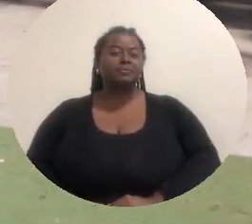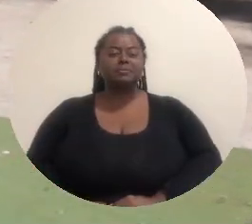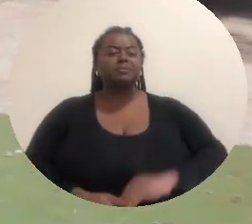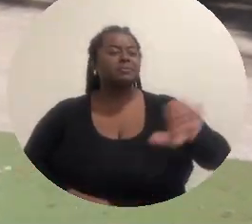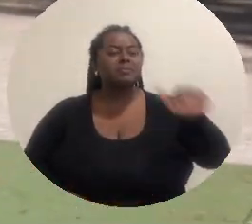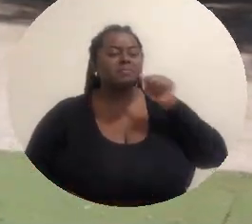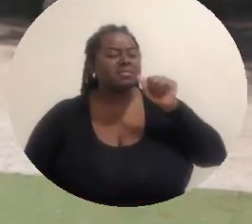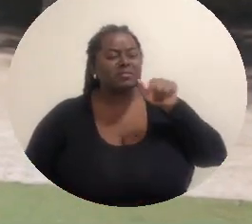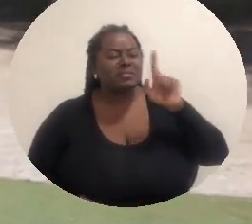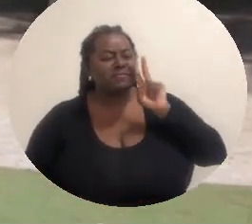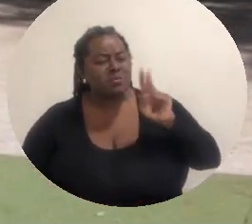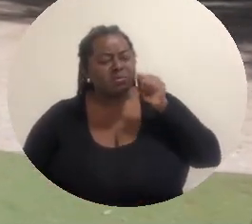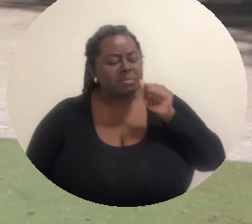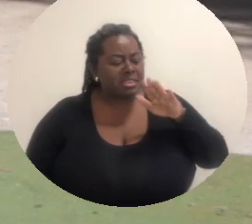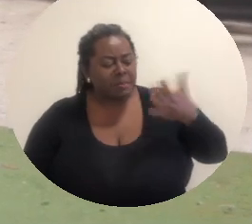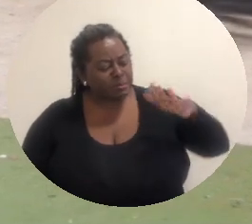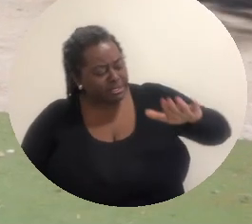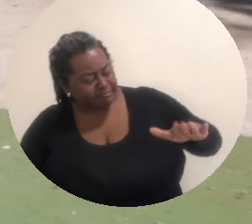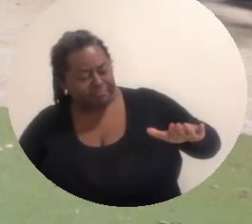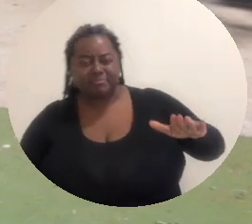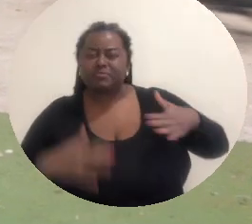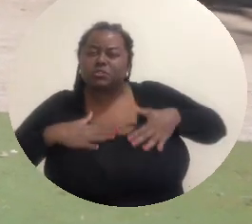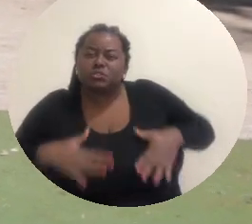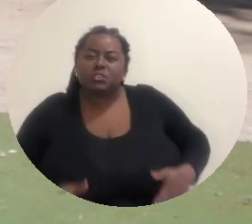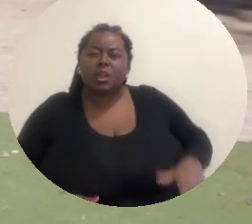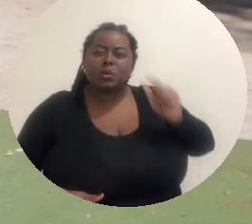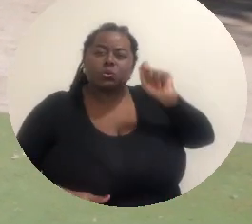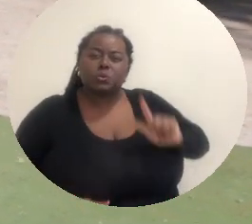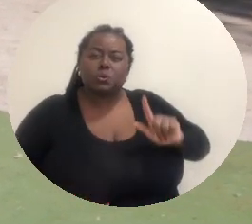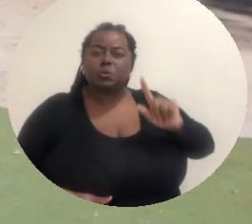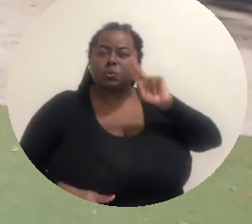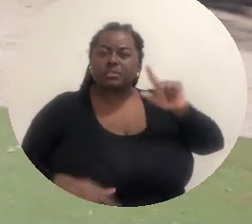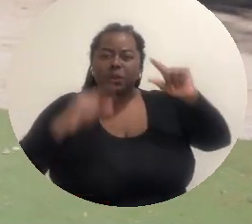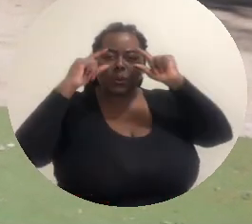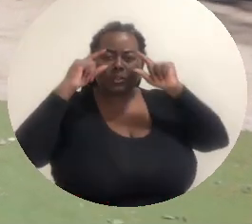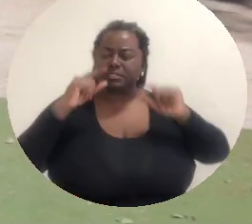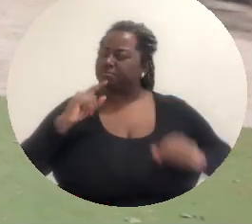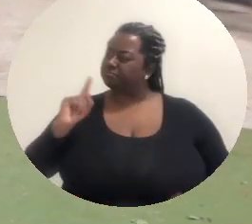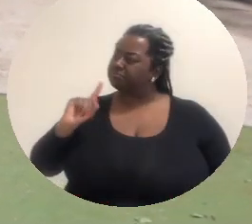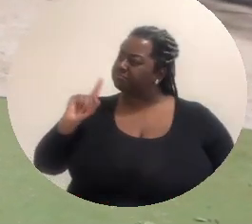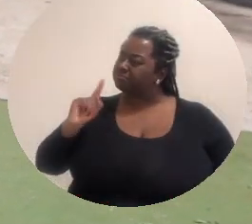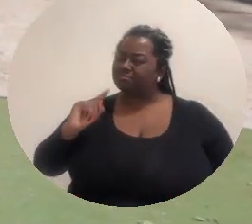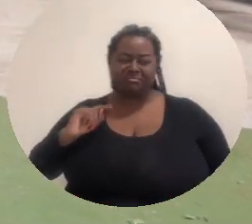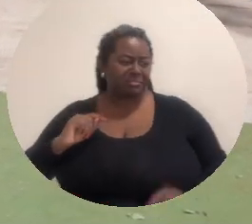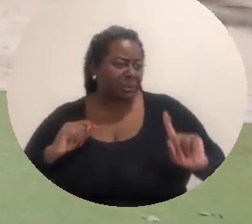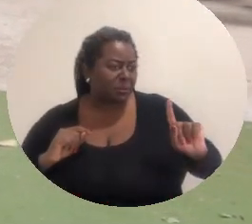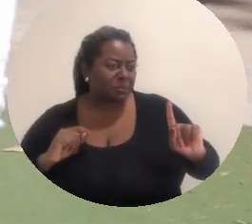Meninas, vocês viram uma menina mais ou menos dessa altura, de vestidinho azul, usa óculos? Não.